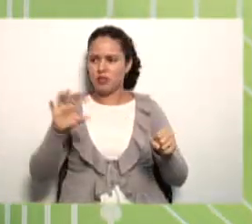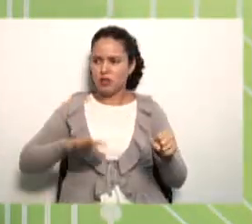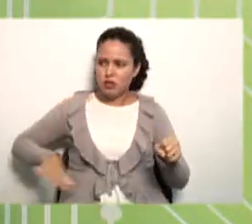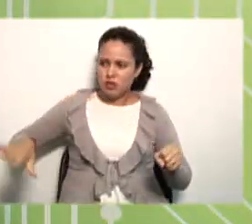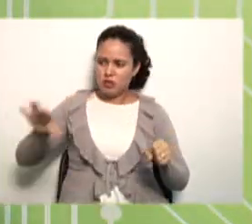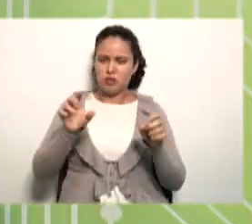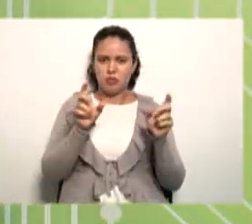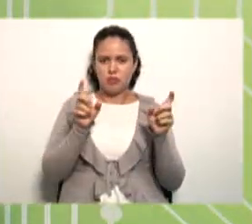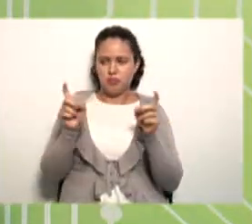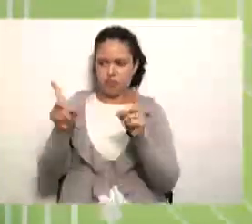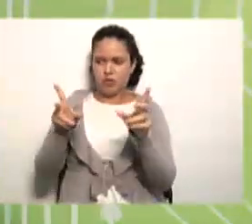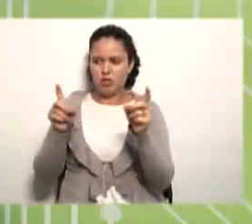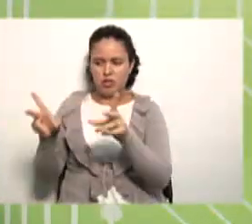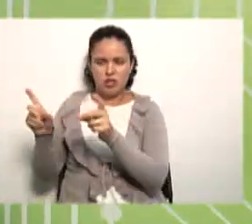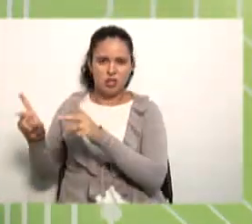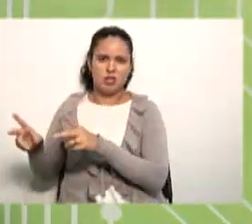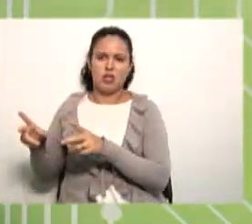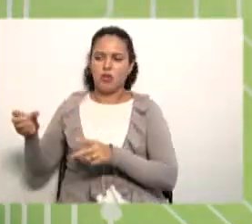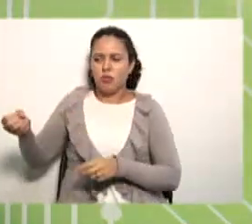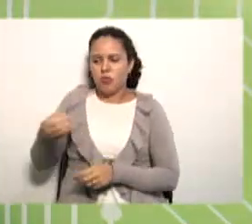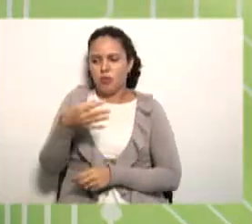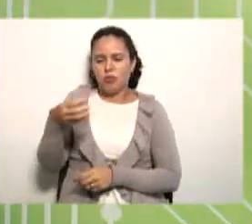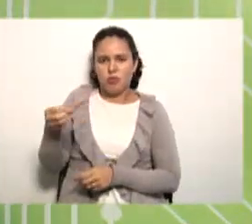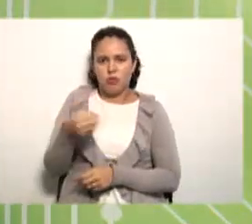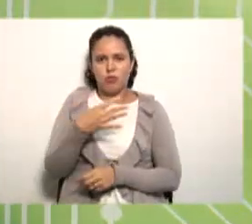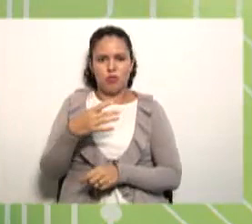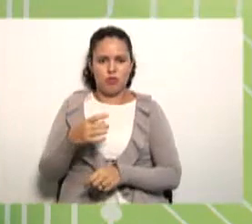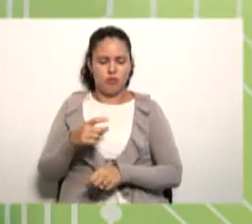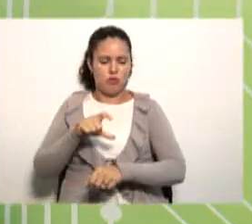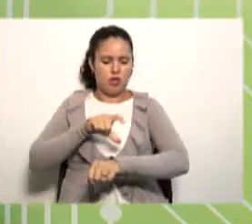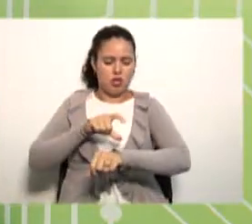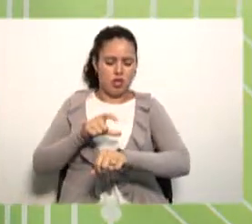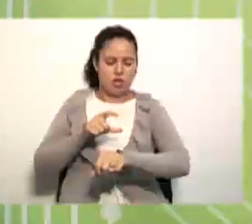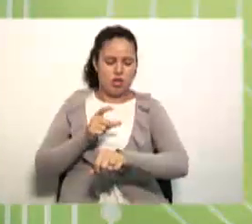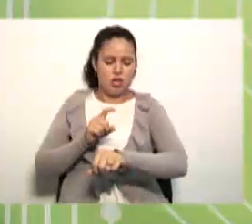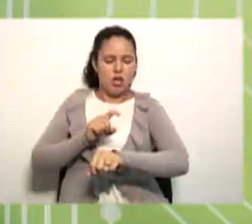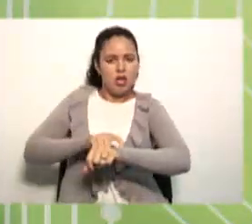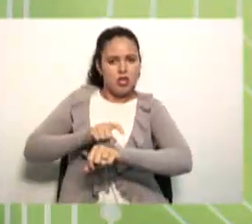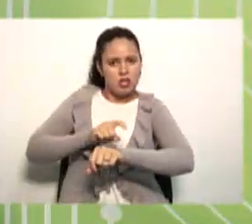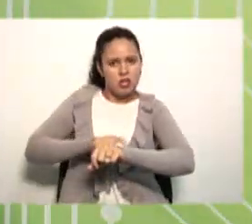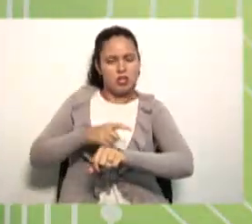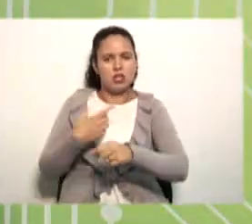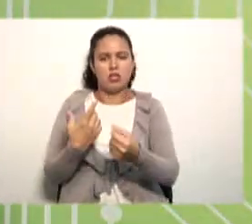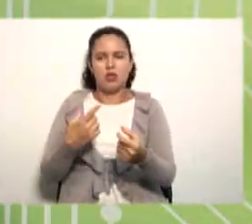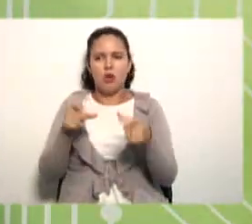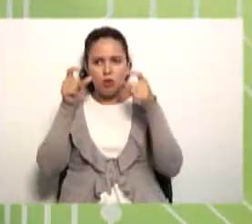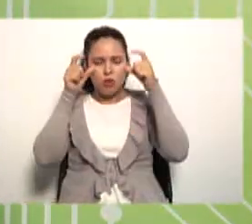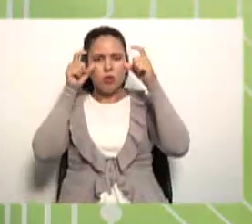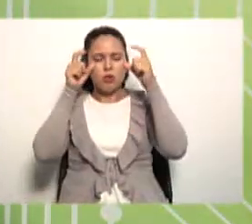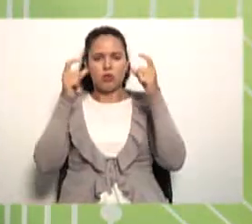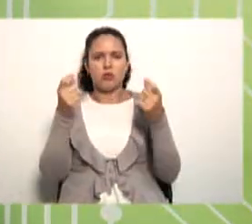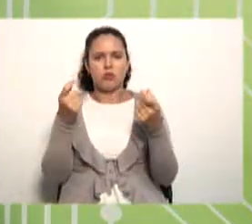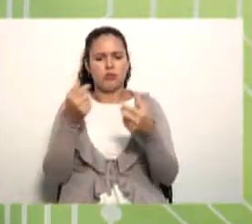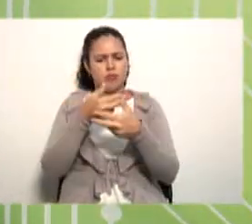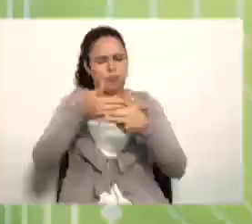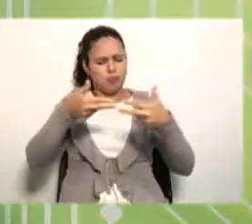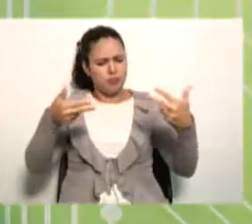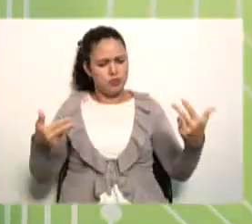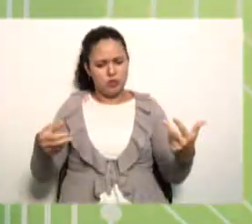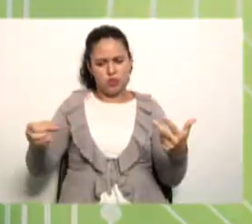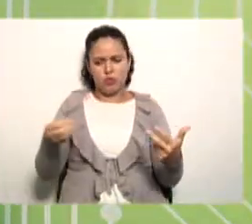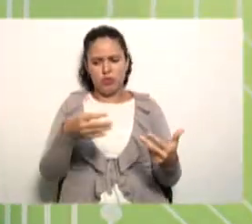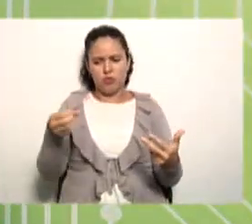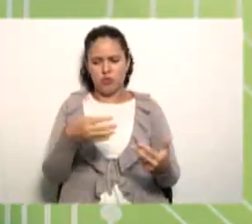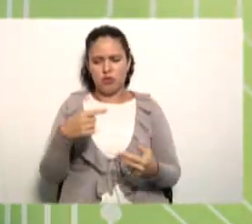lançando novos produtos tecnológicos, relógios tecnológicos, óculos tecnológicos, coisas que você vai desejar e